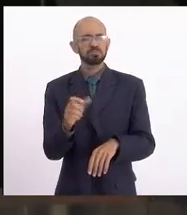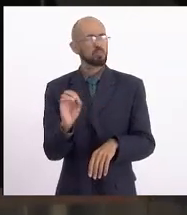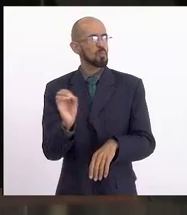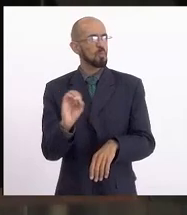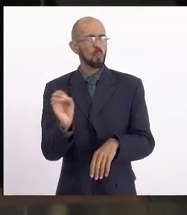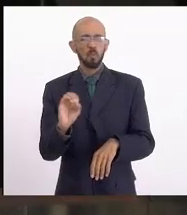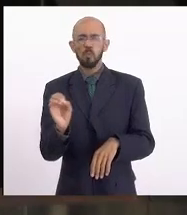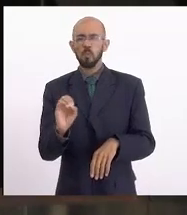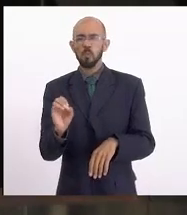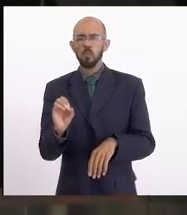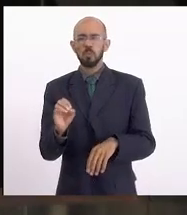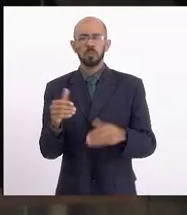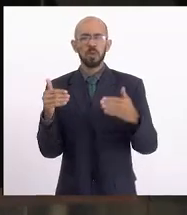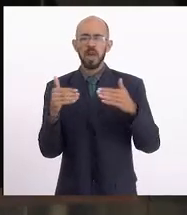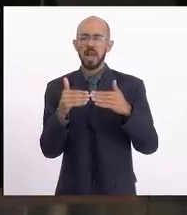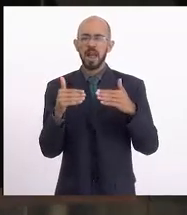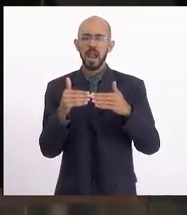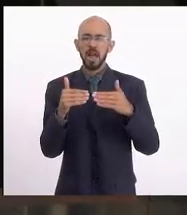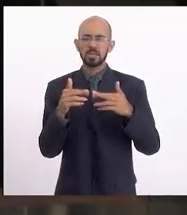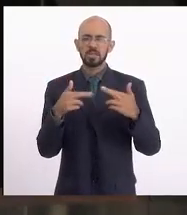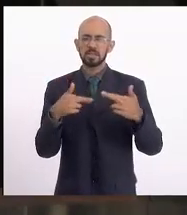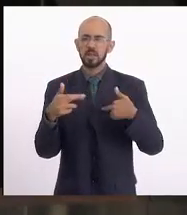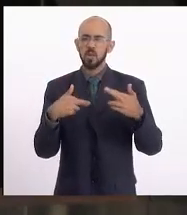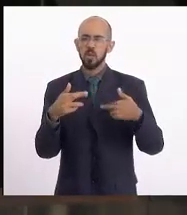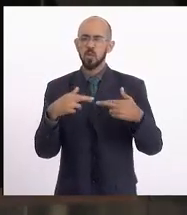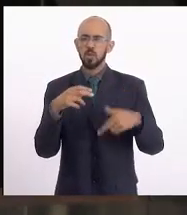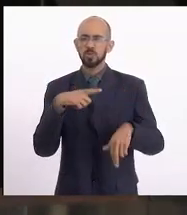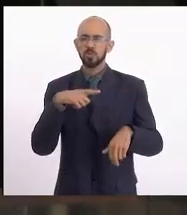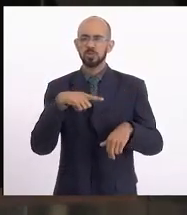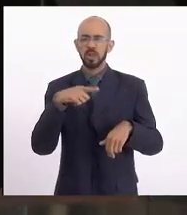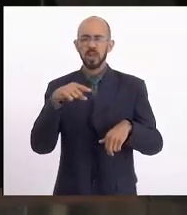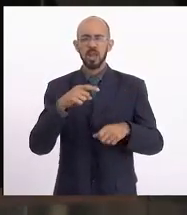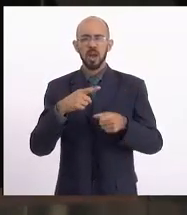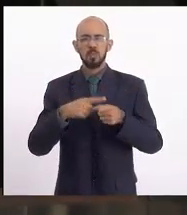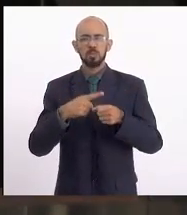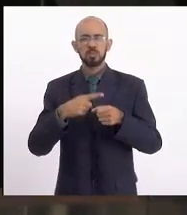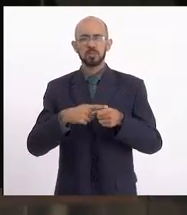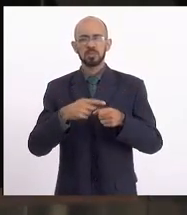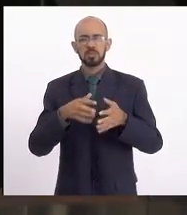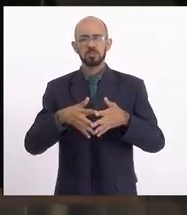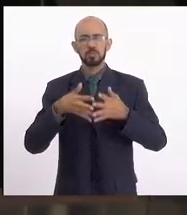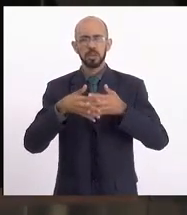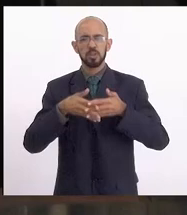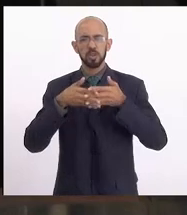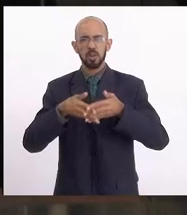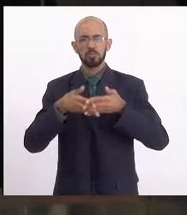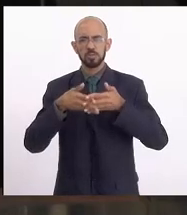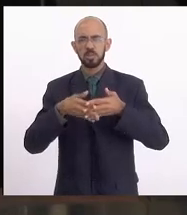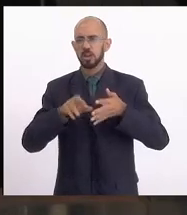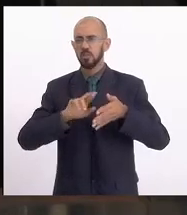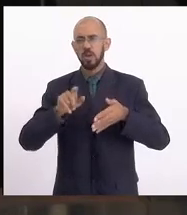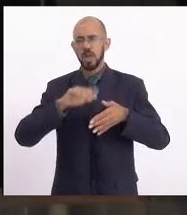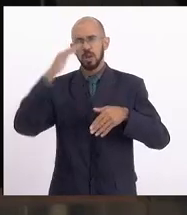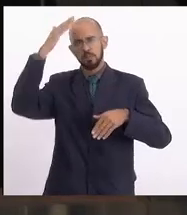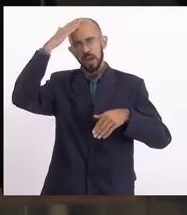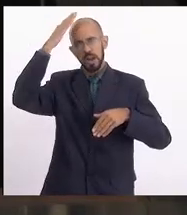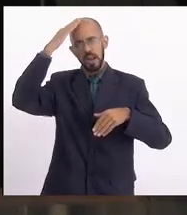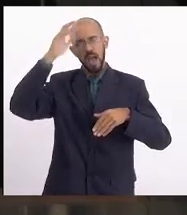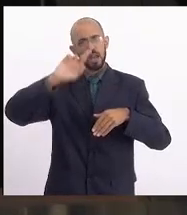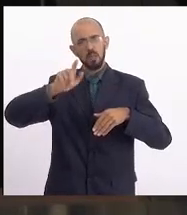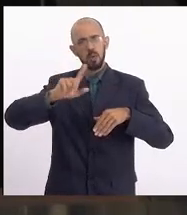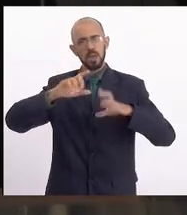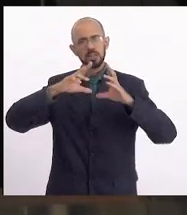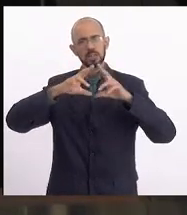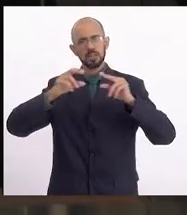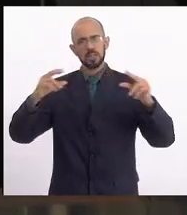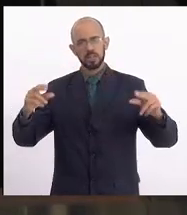o caso concreto que estava posto em relação ao município de Petrópolis, que fica não no Paraná, não em Santa Catarina, mas no